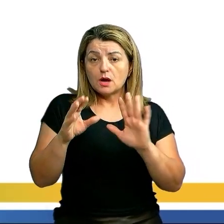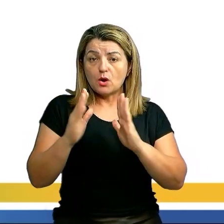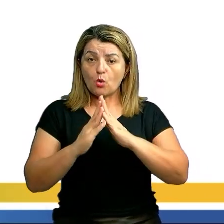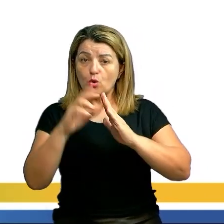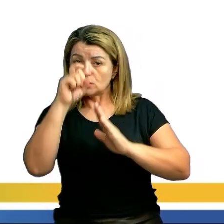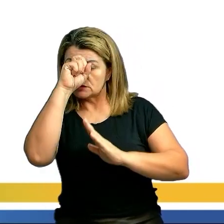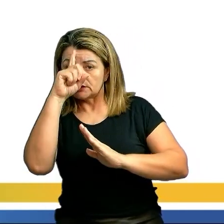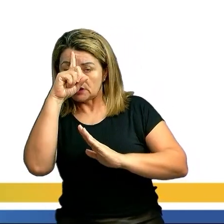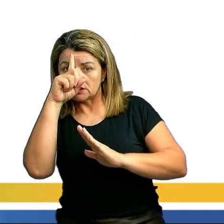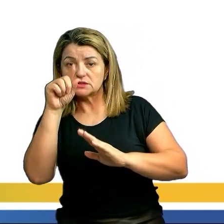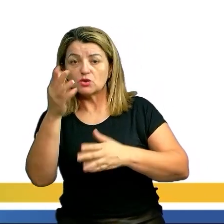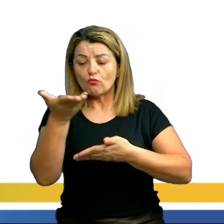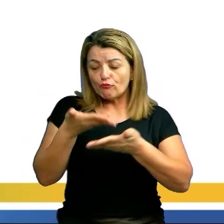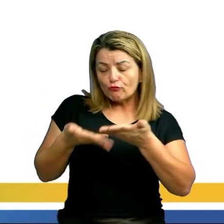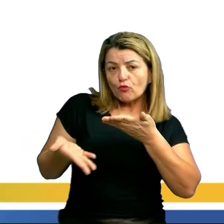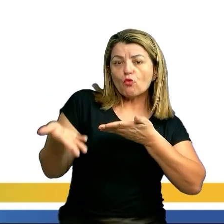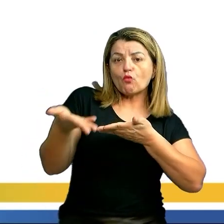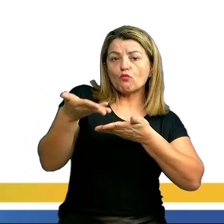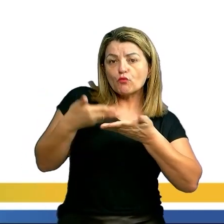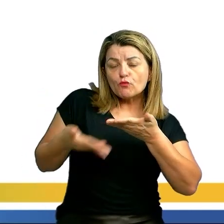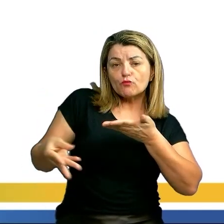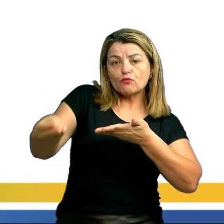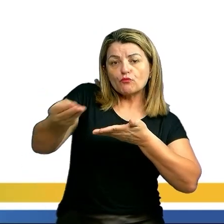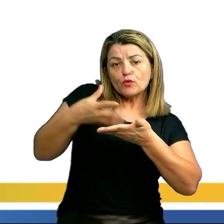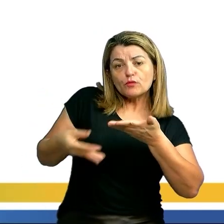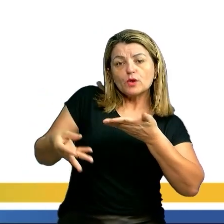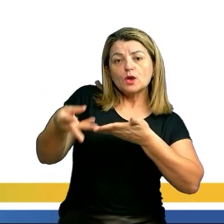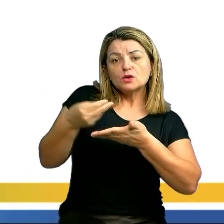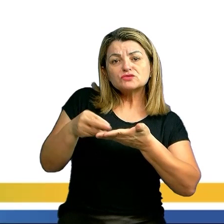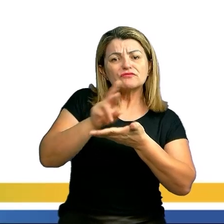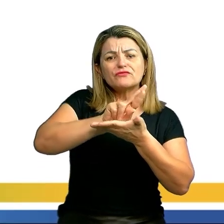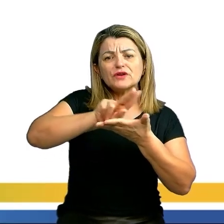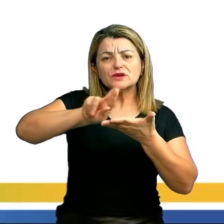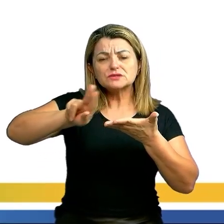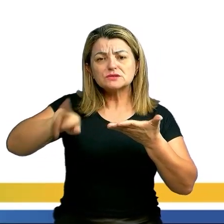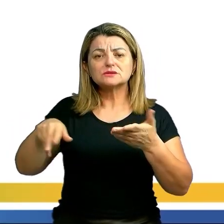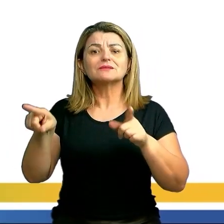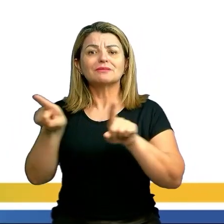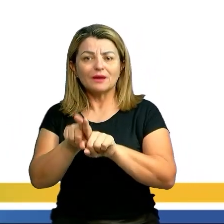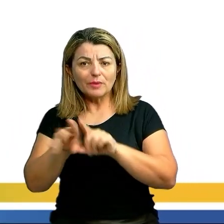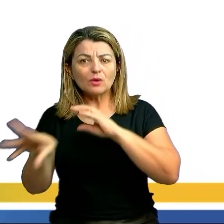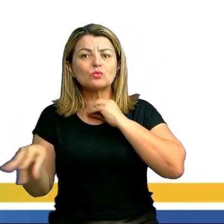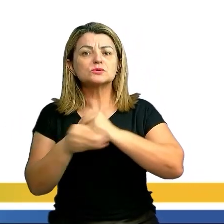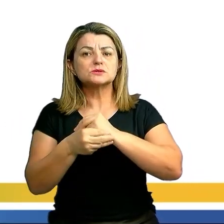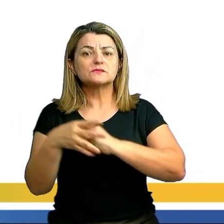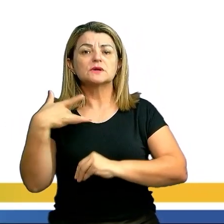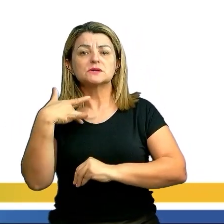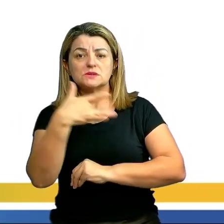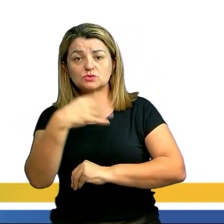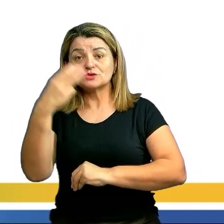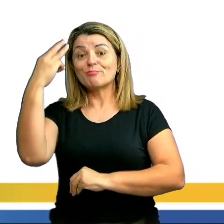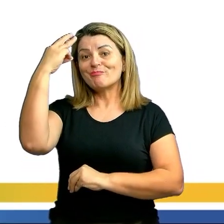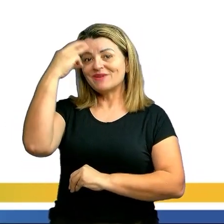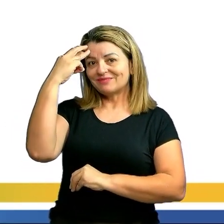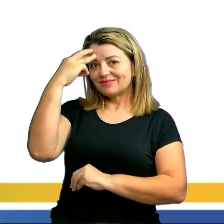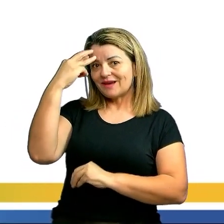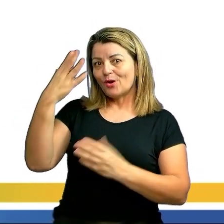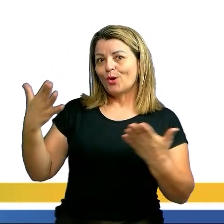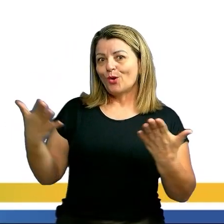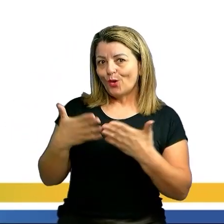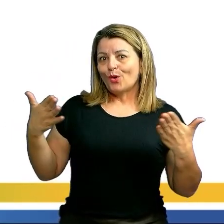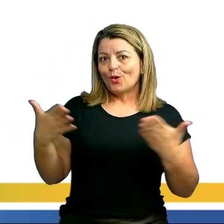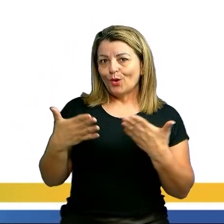hospitais. Saúde envolve uma série de outras coisas, inclusive saúde mental, né, que é uma coisa que está bastante em